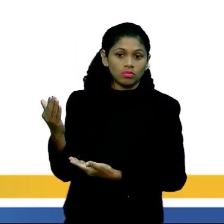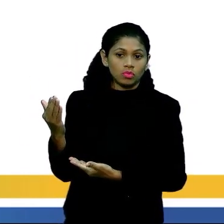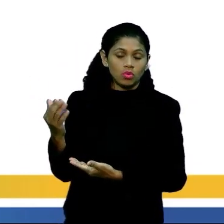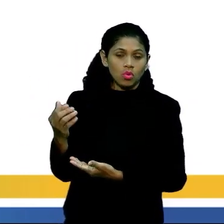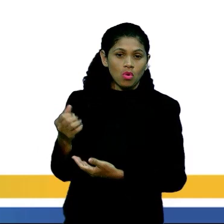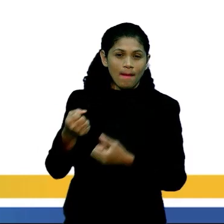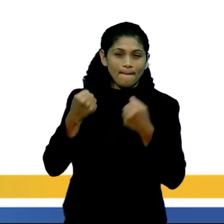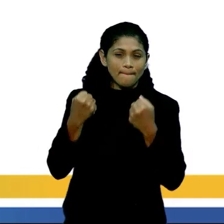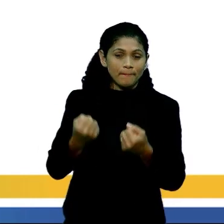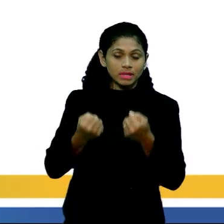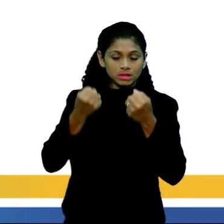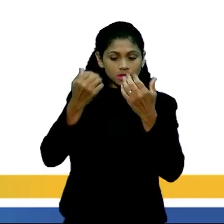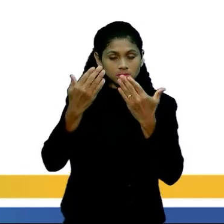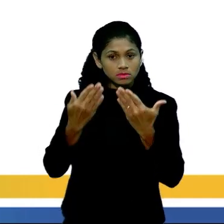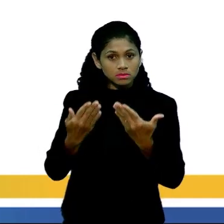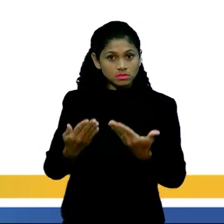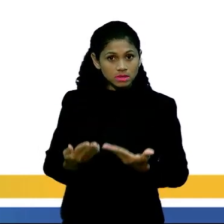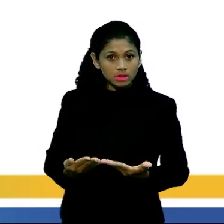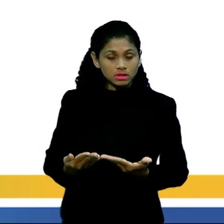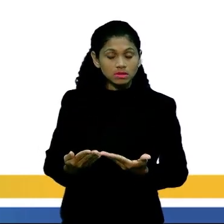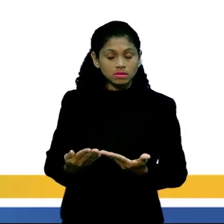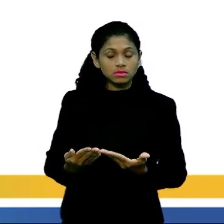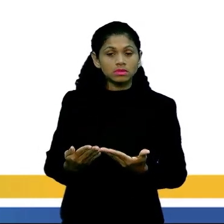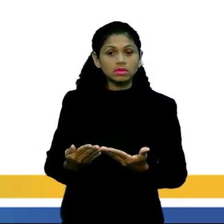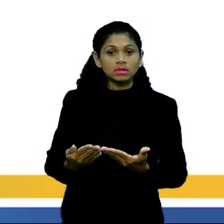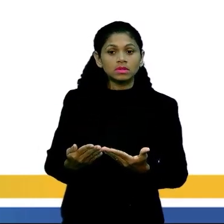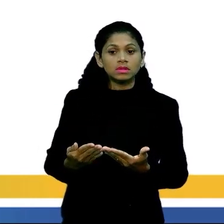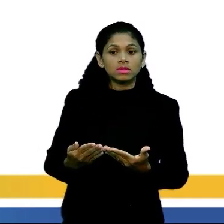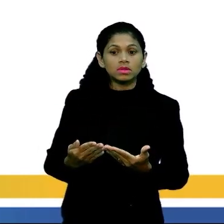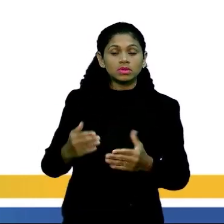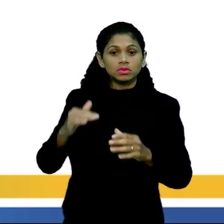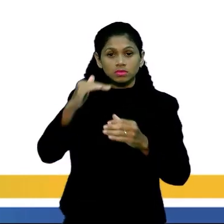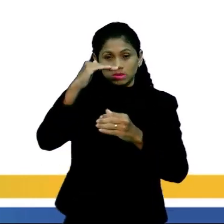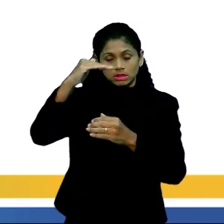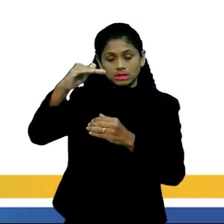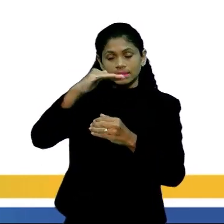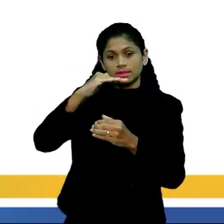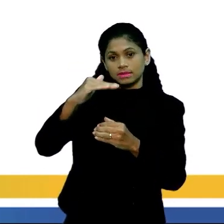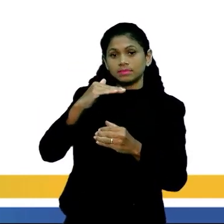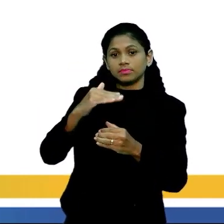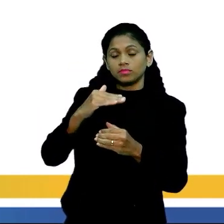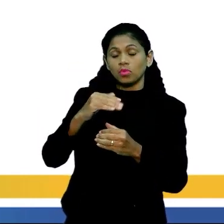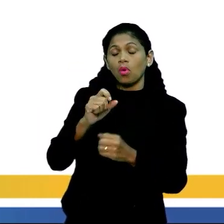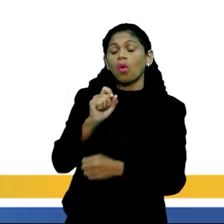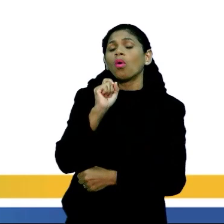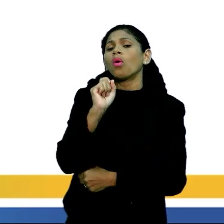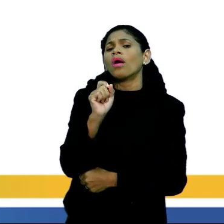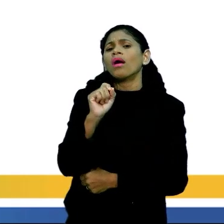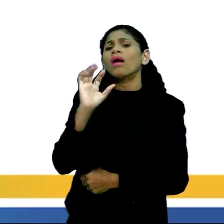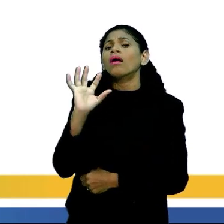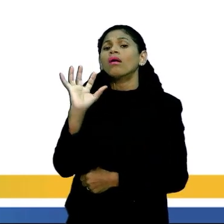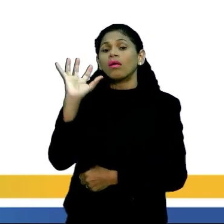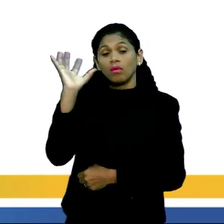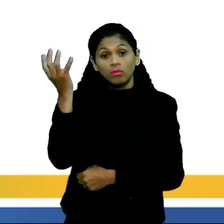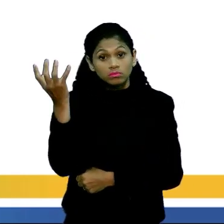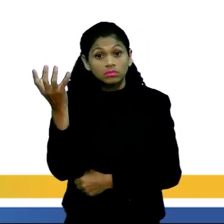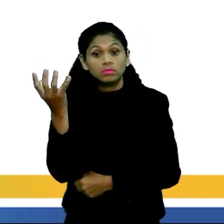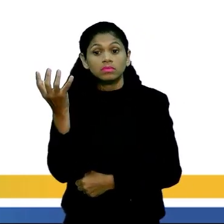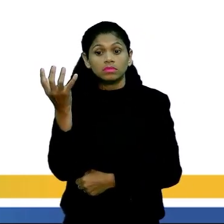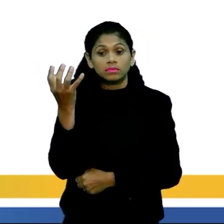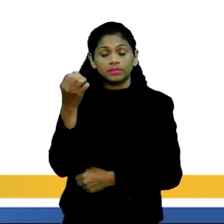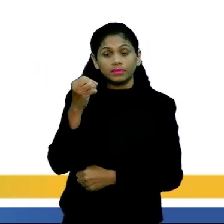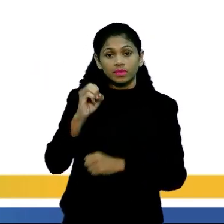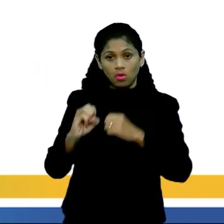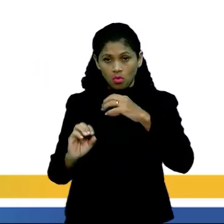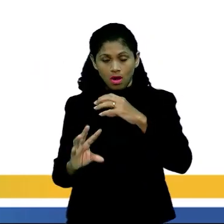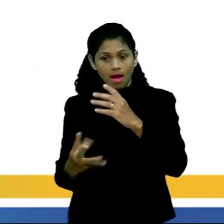no fundo e a fase menos densa se deposita em cima. Então, o que acontece posteriormente a isso? Abre-se a